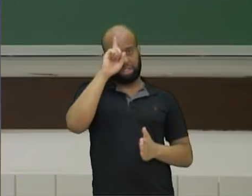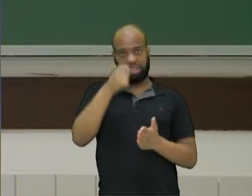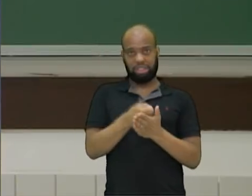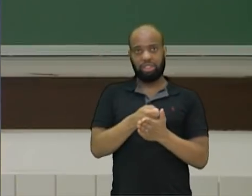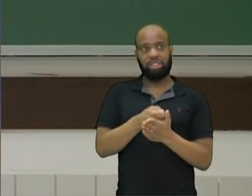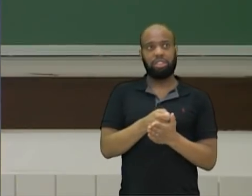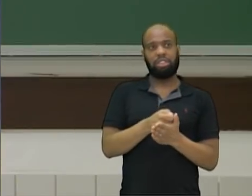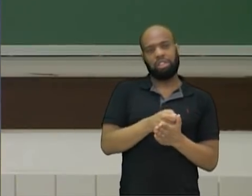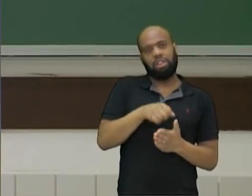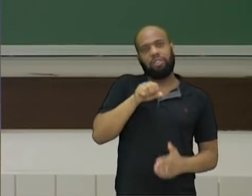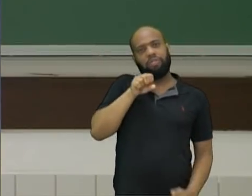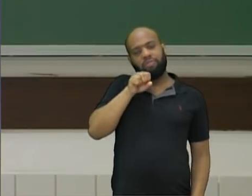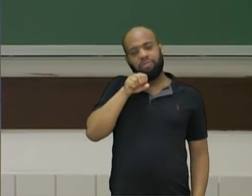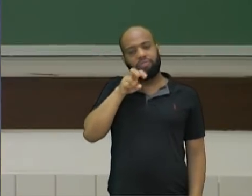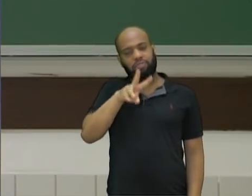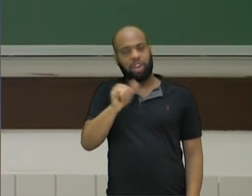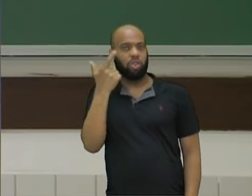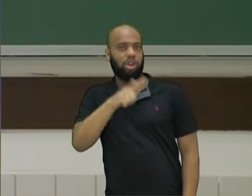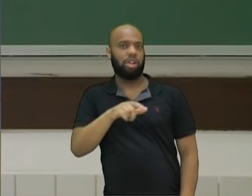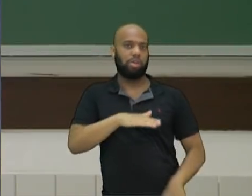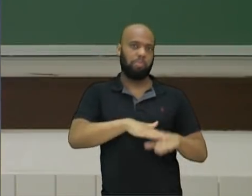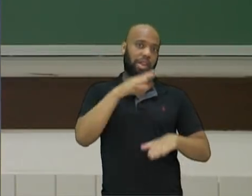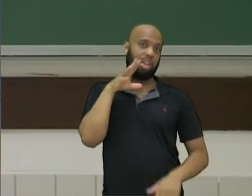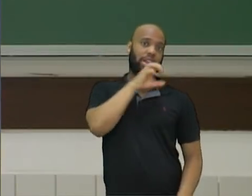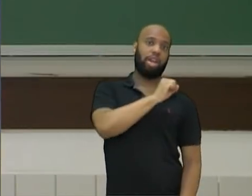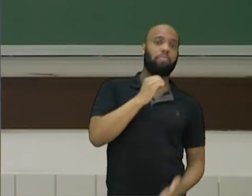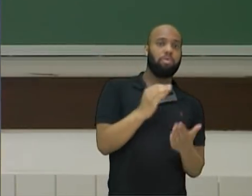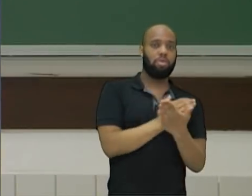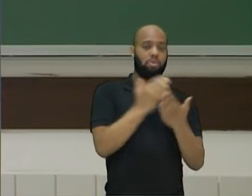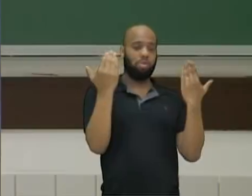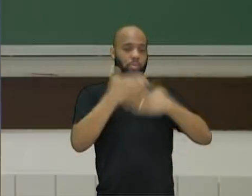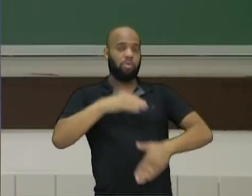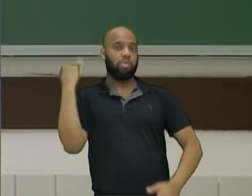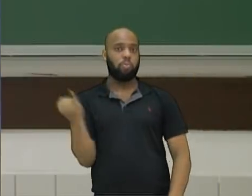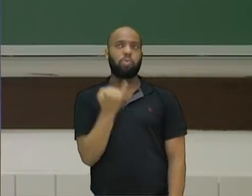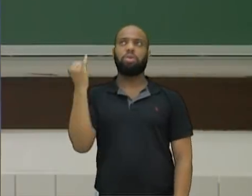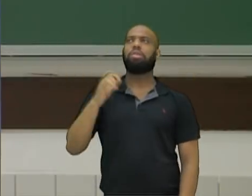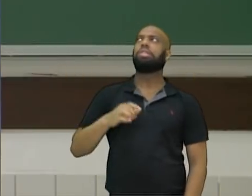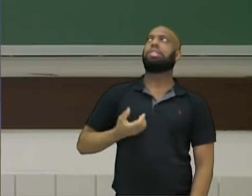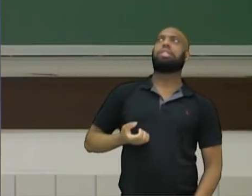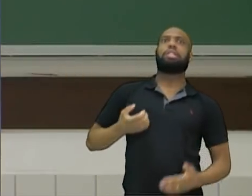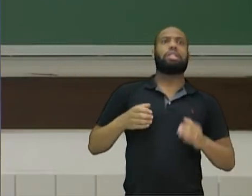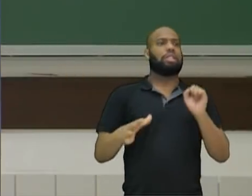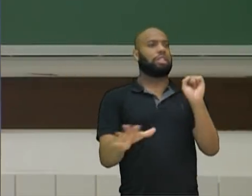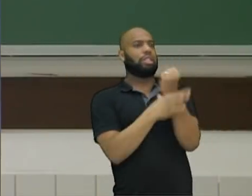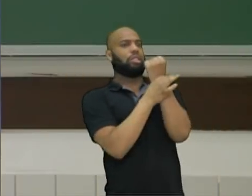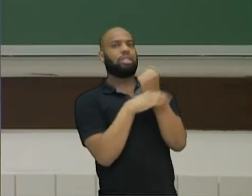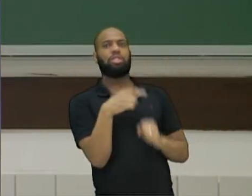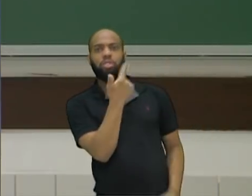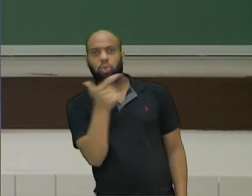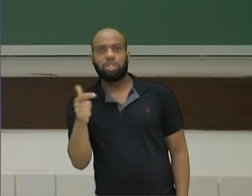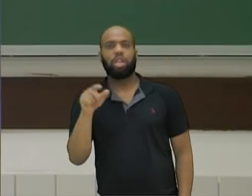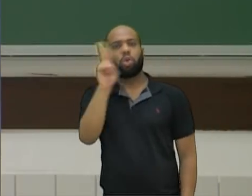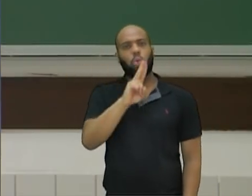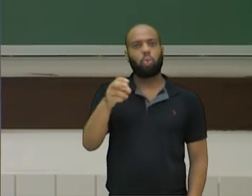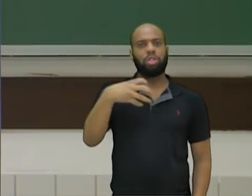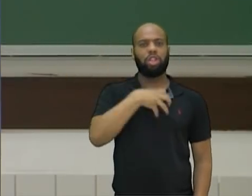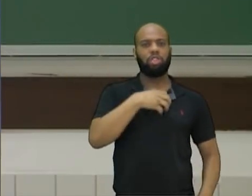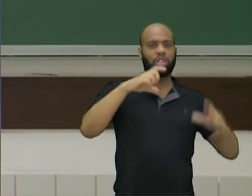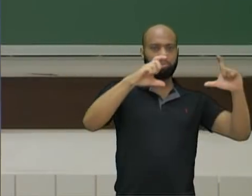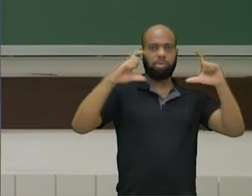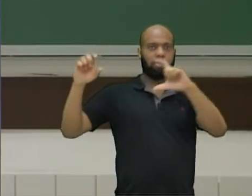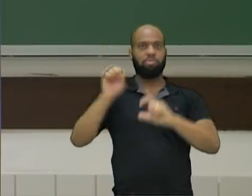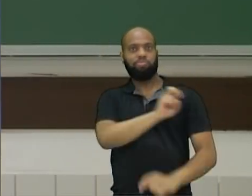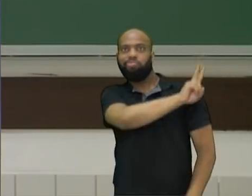economizar uma linha do teu exercício, numa prova pode ser importante, mas se você não sente tanta segurança, usa a propriedade distributiva. Tudo